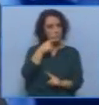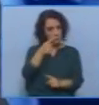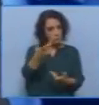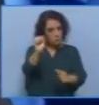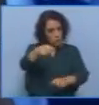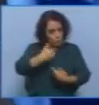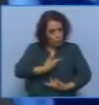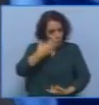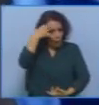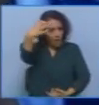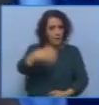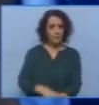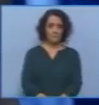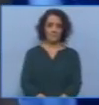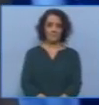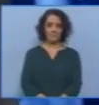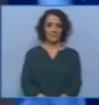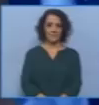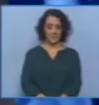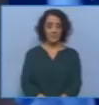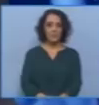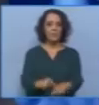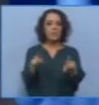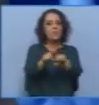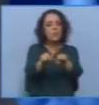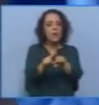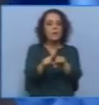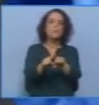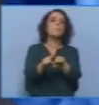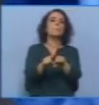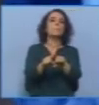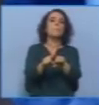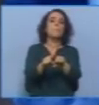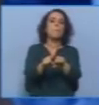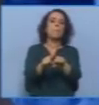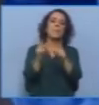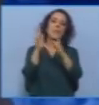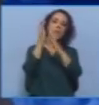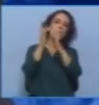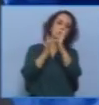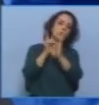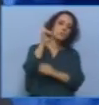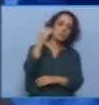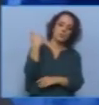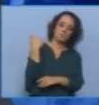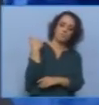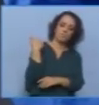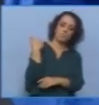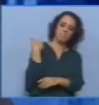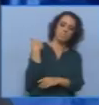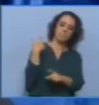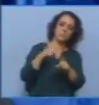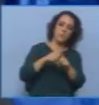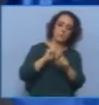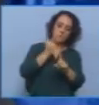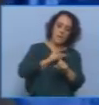rei. Que eu acho que também é um convite que Jesus nos faz para assumirmos aquilo que é